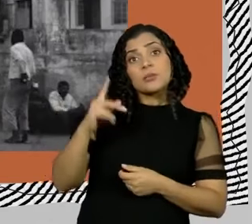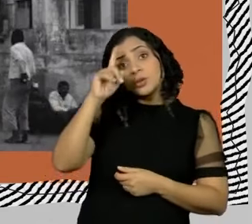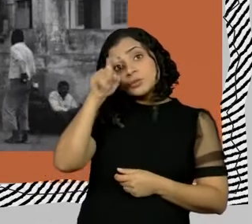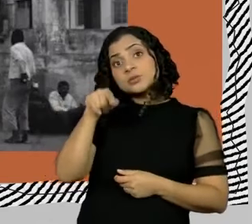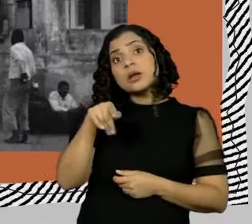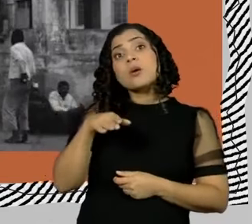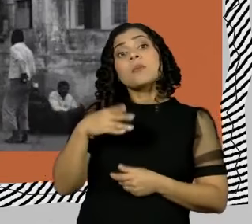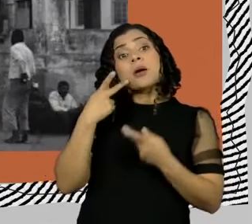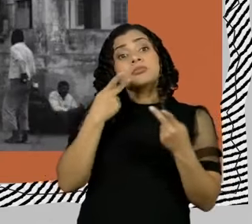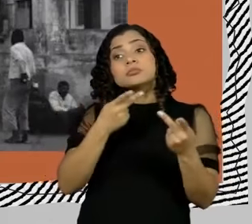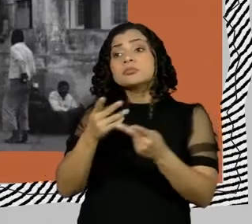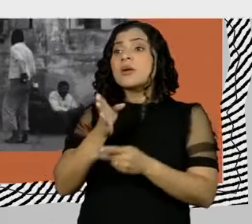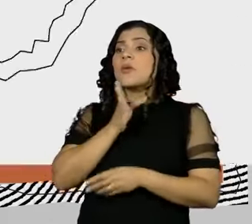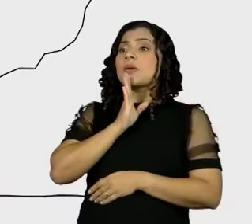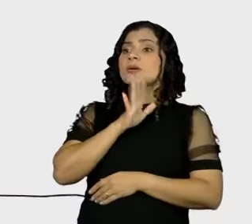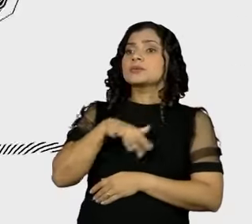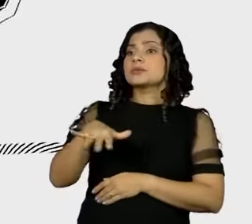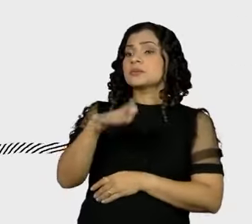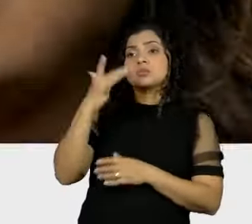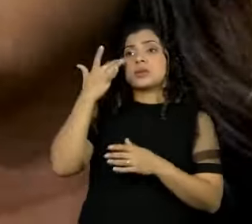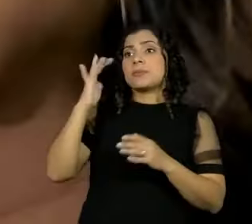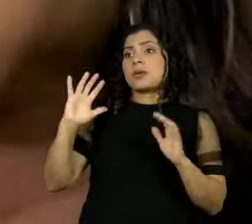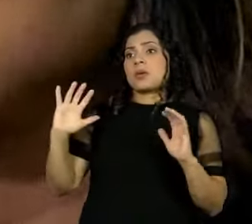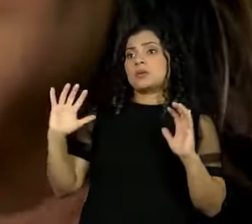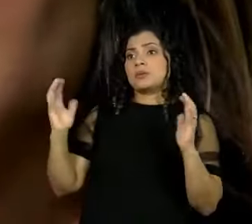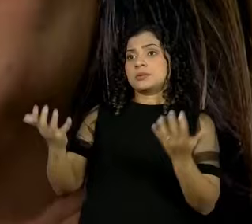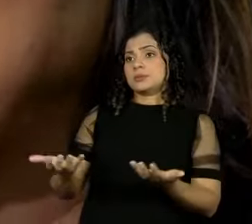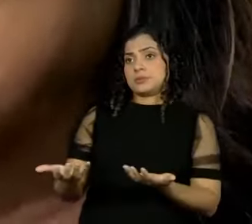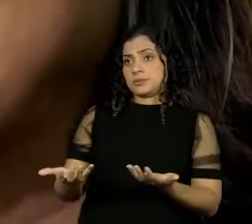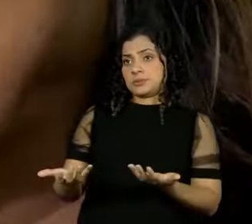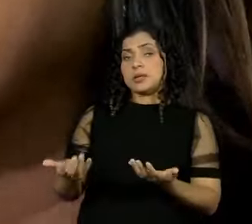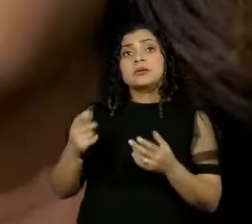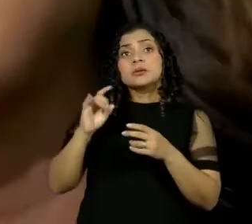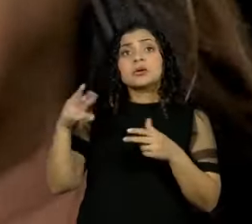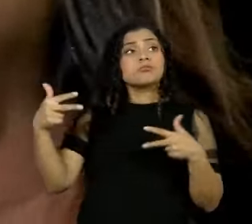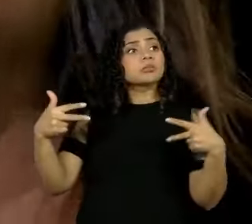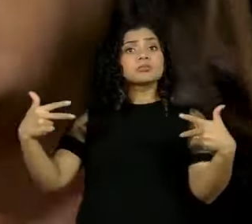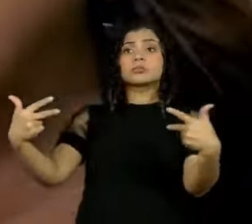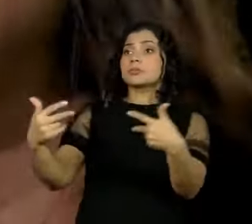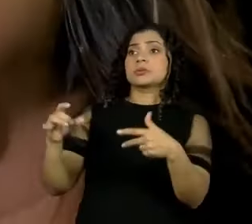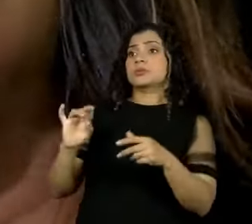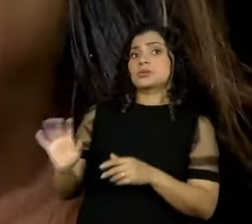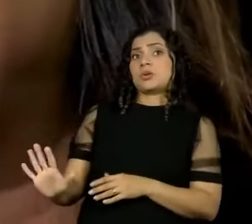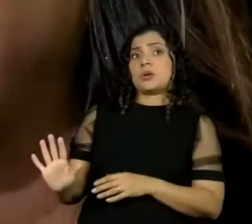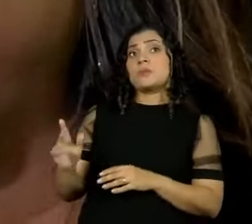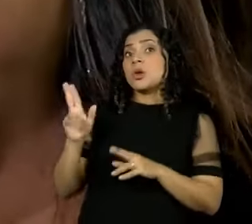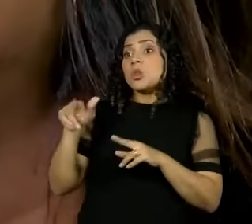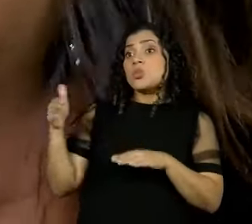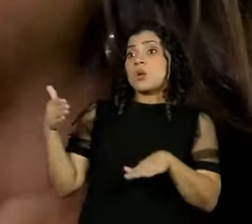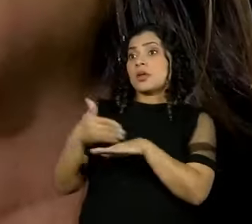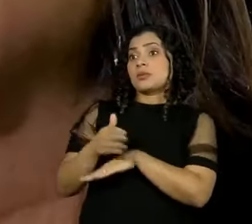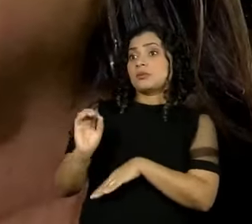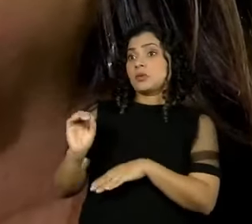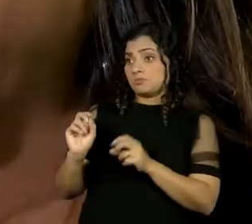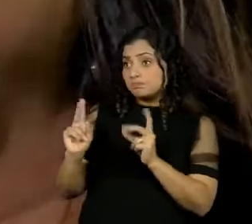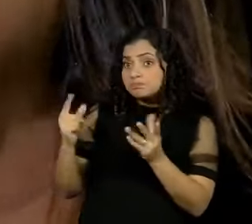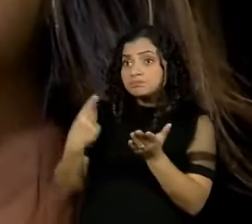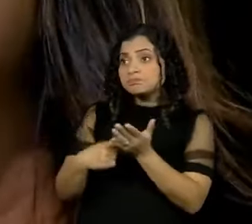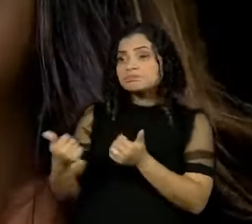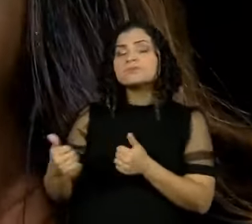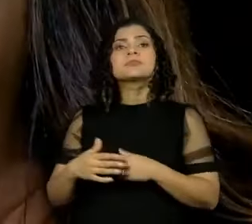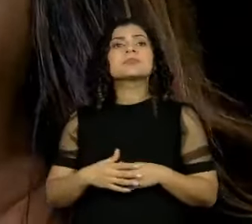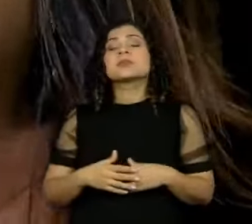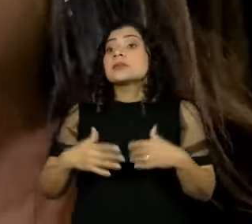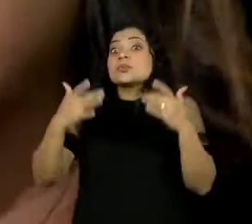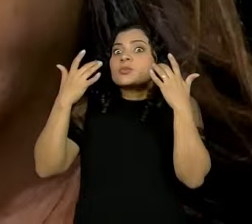conhecer o hospital sem saber o que acontecer só falei gente vamos deixar as câmeras ligadas e tal Porque ele nunca entrou aqui como é que eu